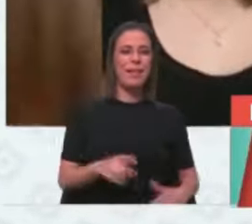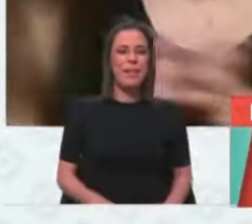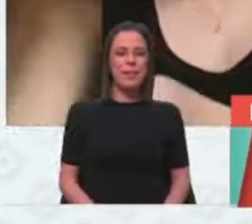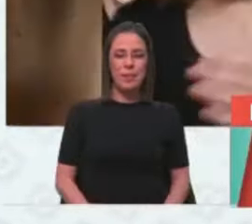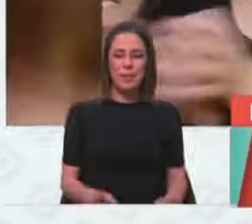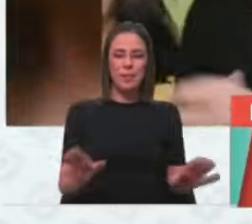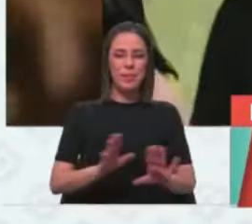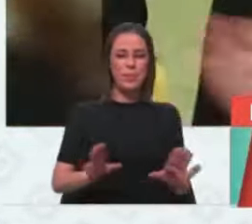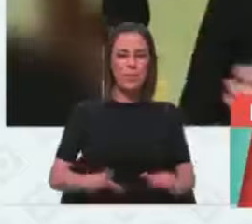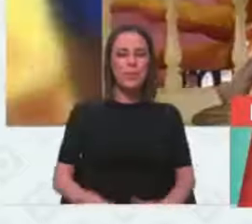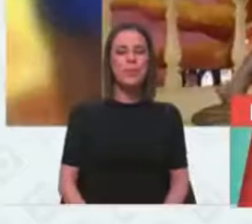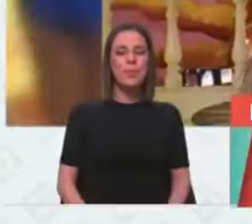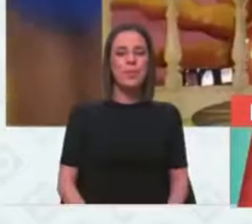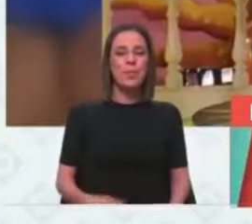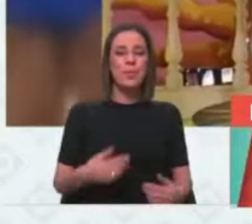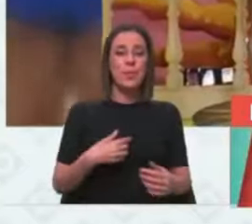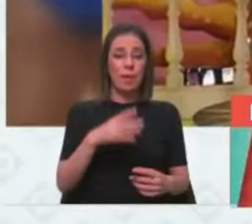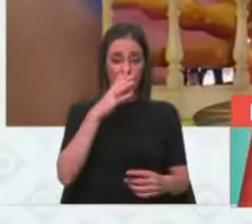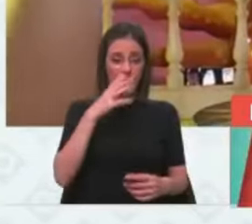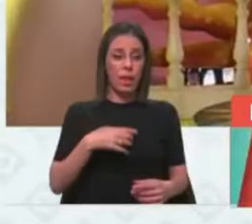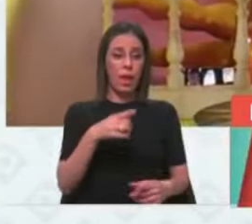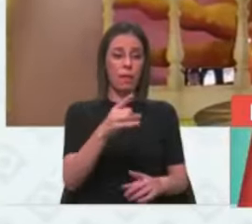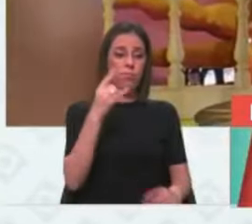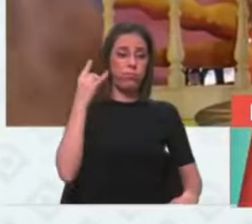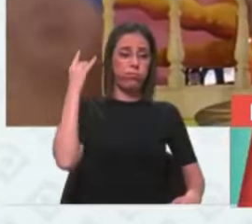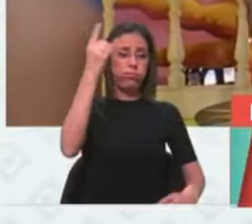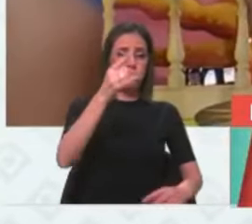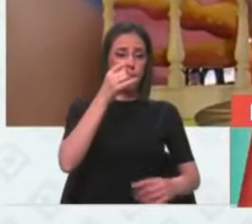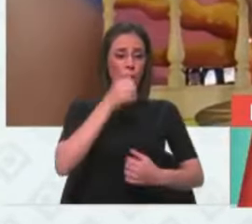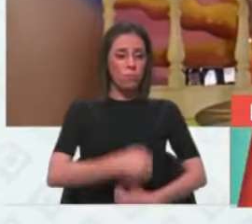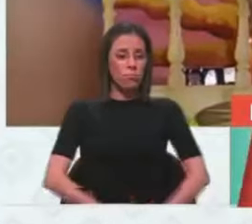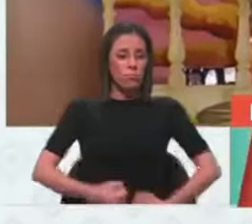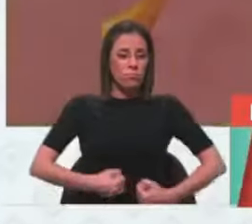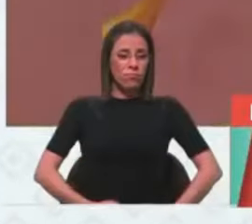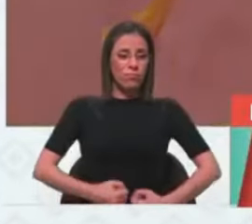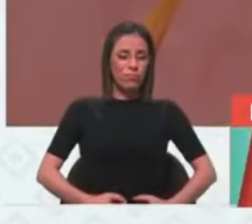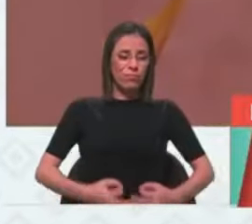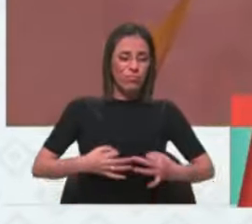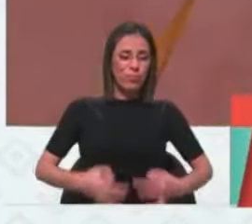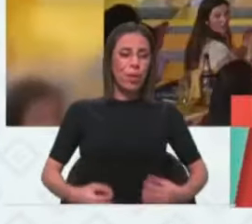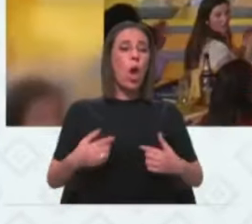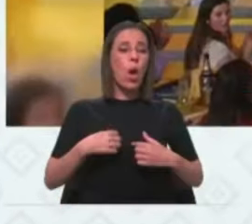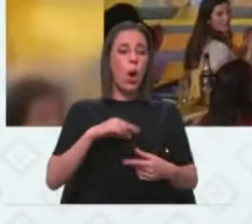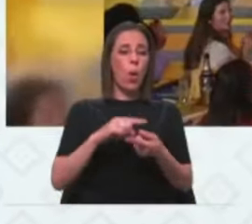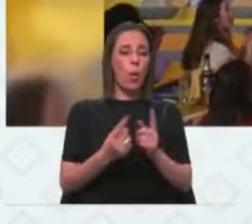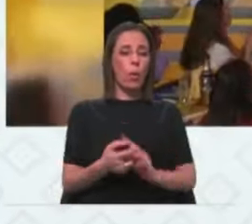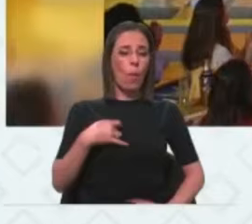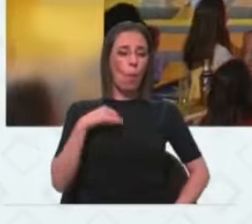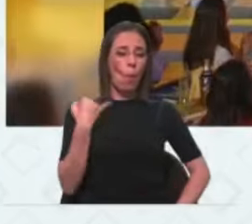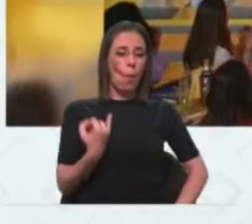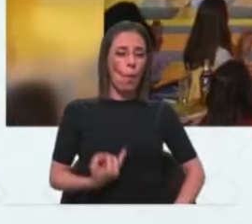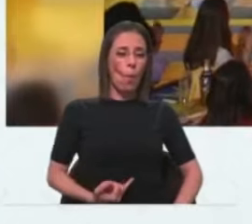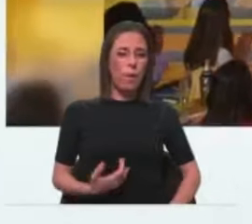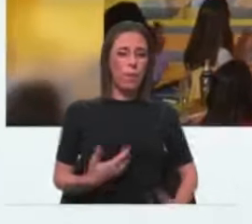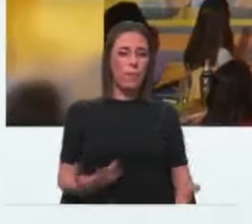Com o Ulisses, que era muito... Nós éramos enxovalhados, porque ele era gigante. Ele era um verdadeiro Ulisses e nós éramos uns franganotes.